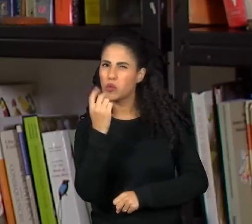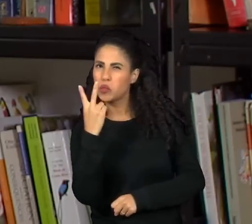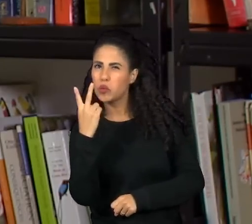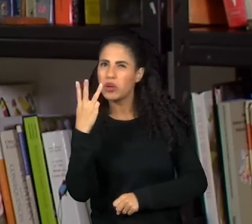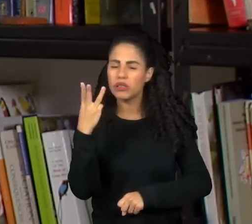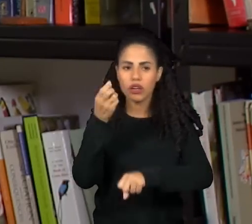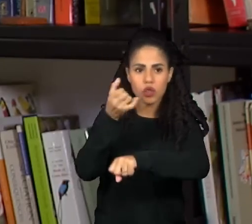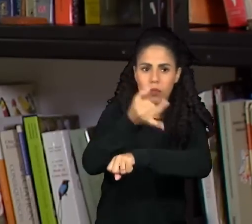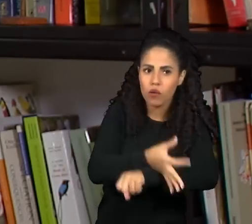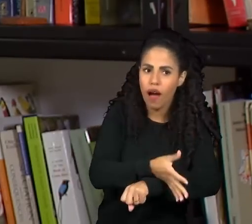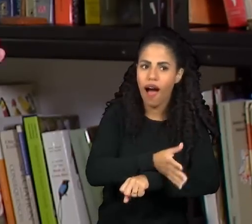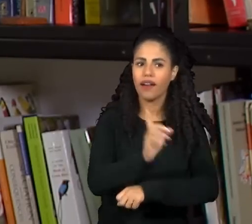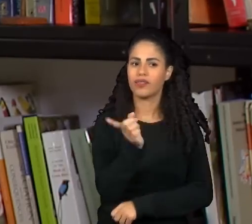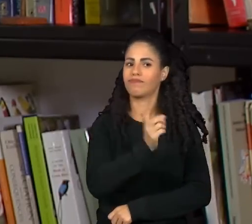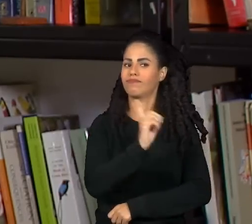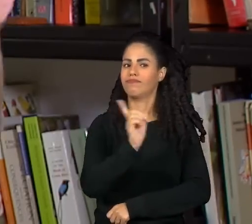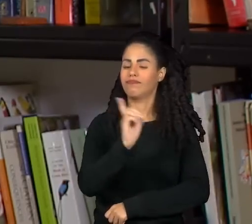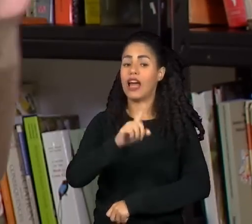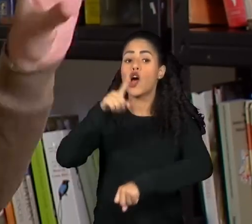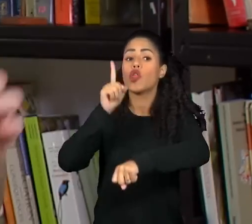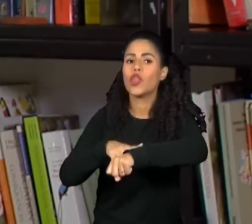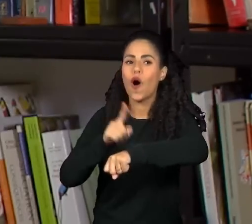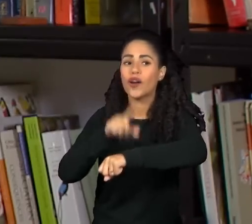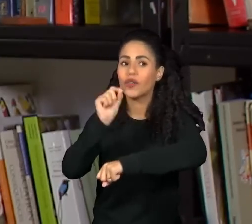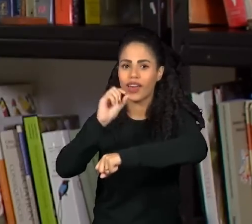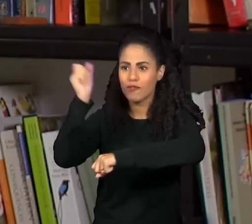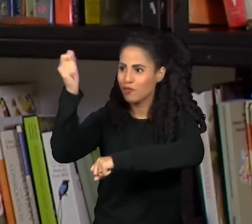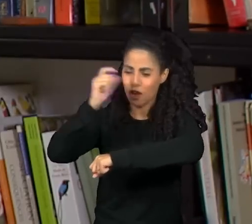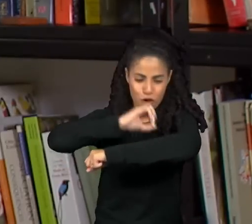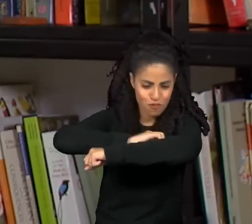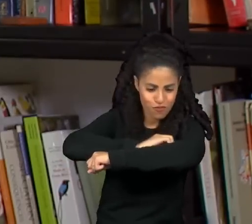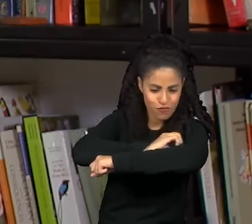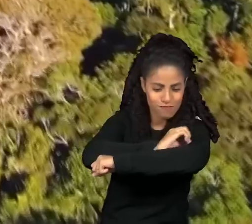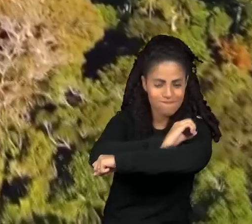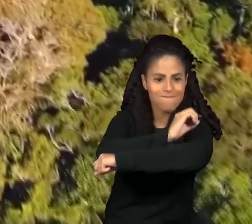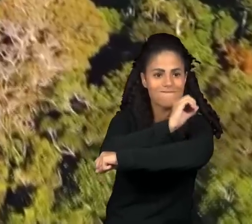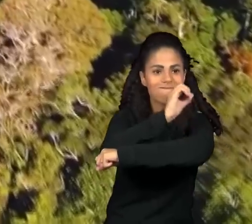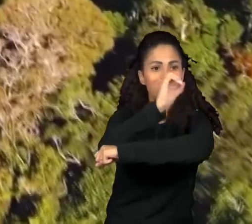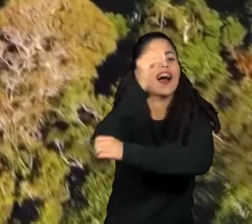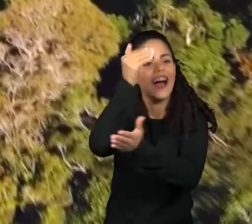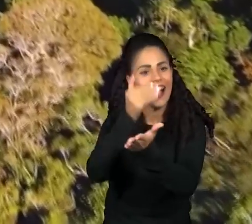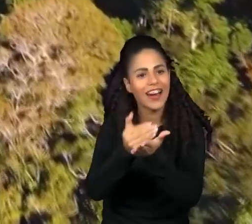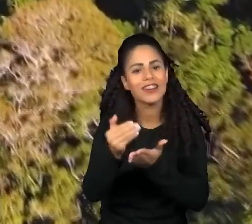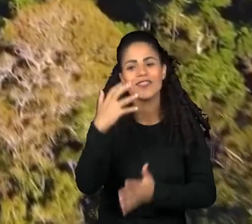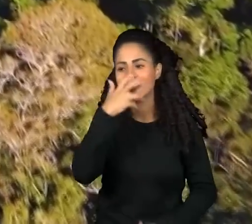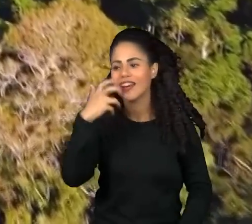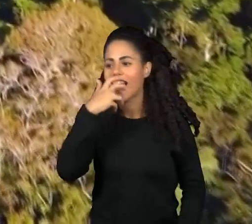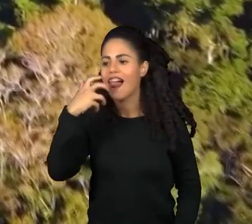começar ali um pouquinho antes do pôr do sol, que é o horário que a maior parte das aves começa a cantar.